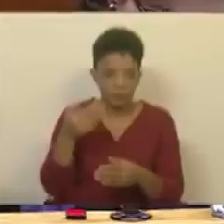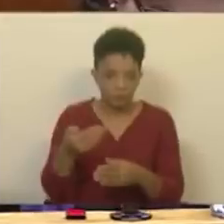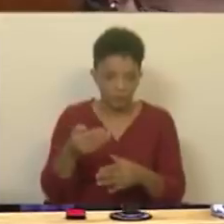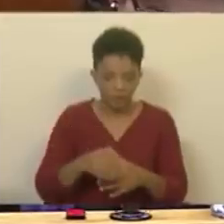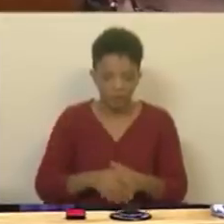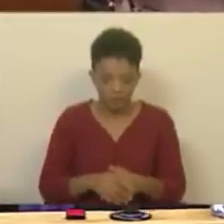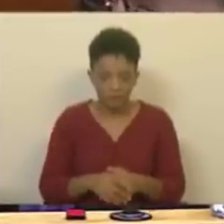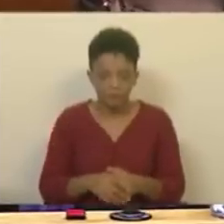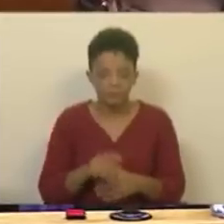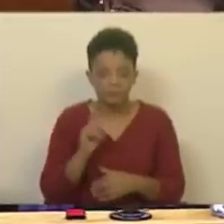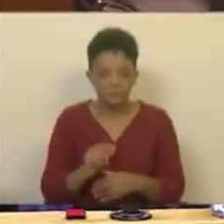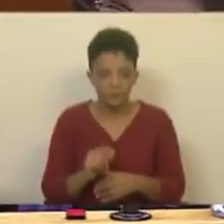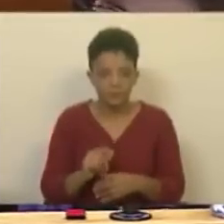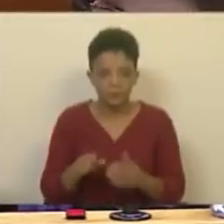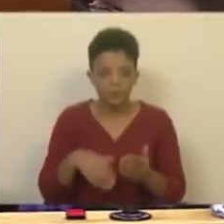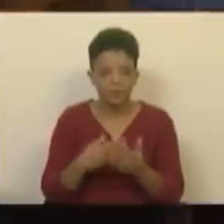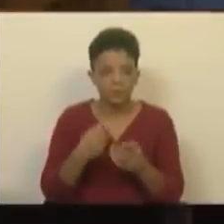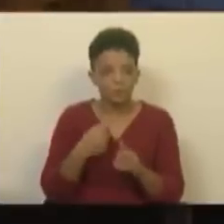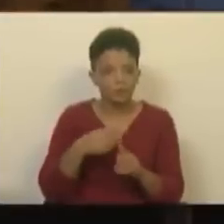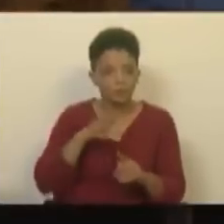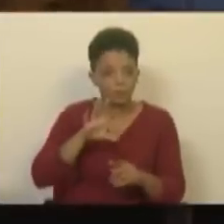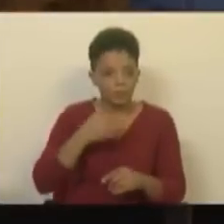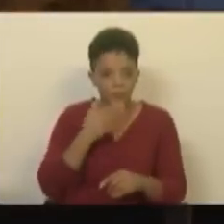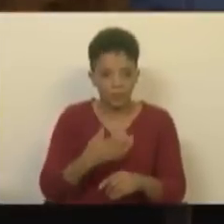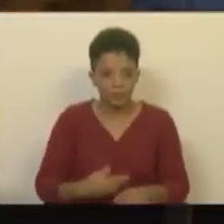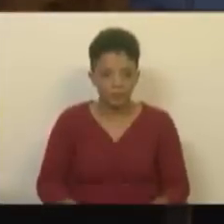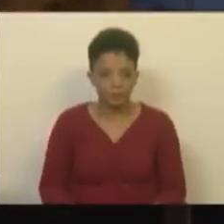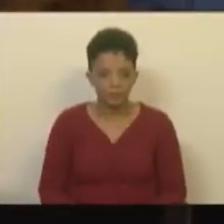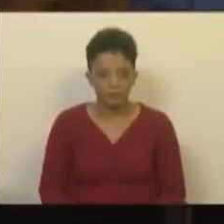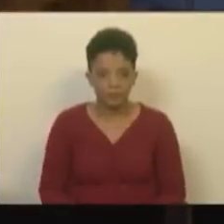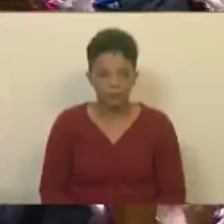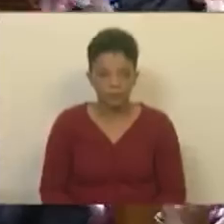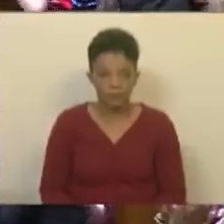Aliás com grandes frutos para o país muito obrigado